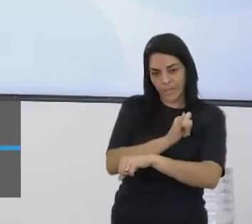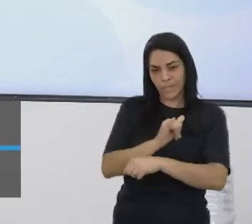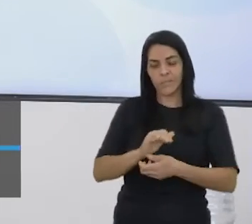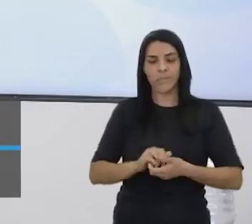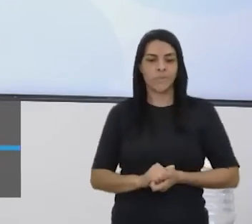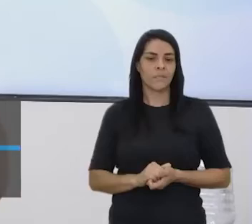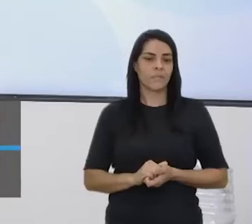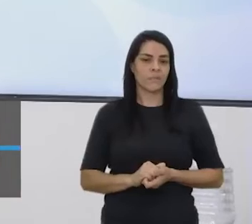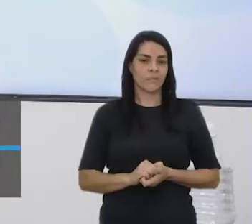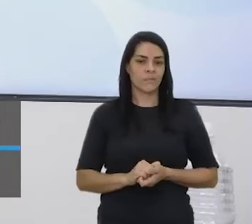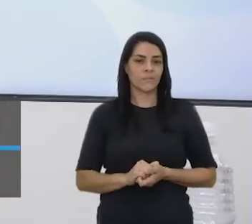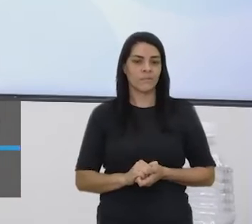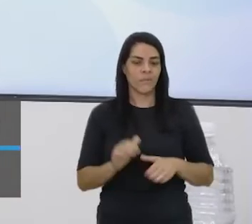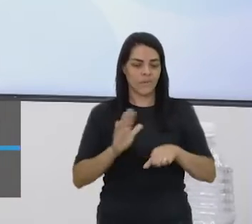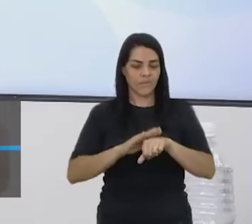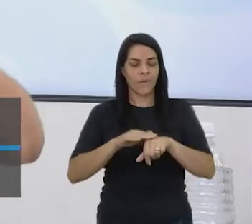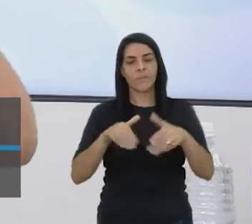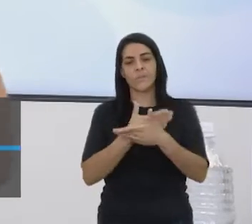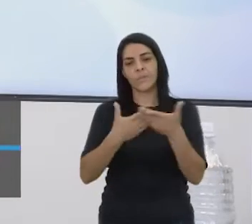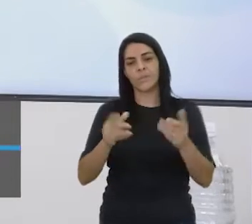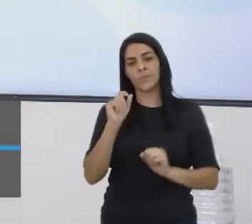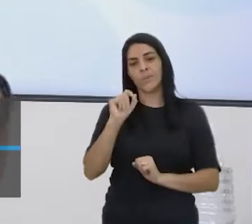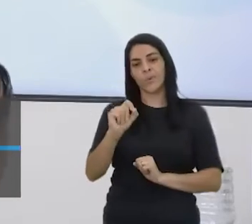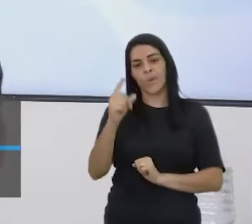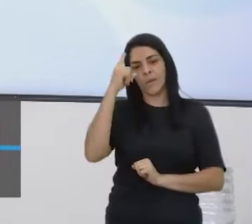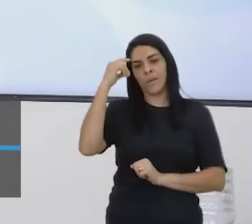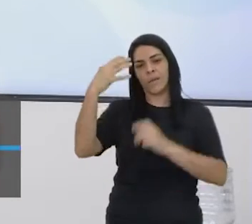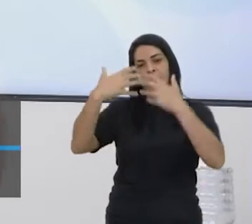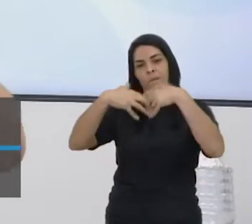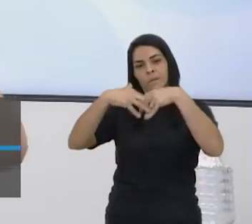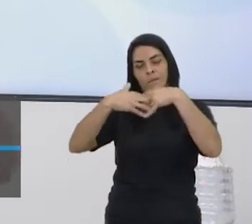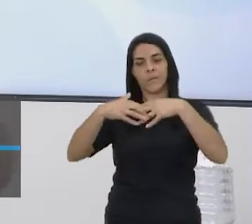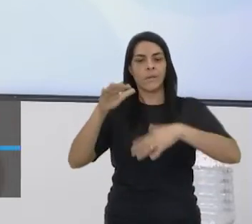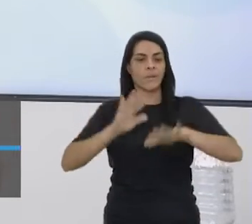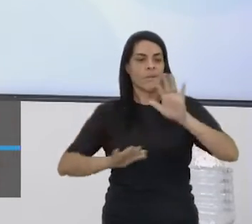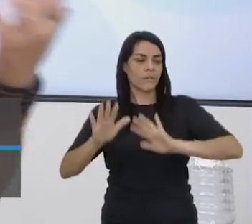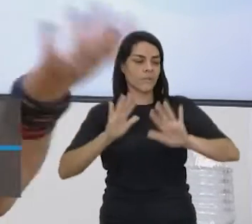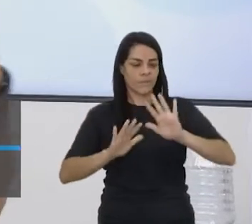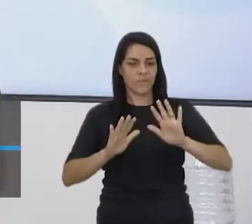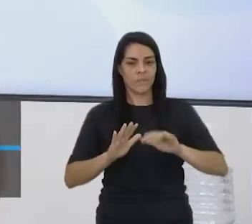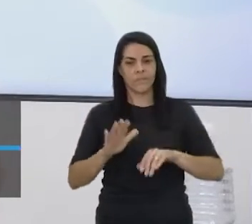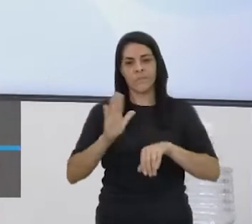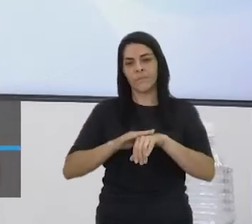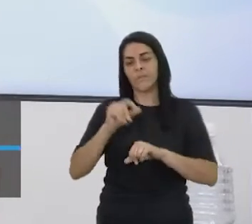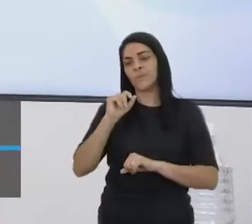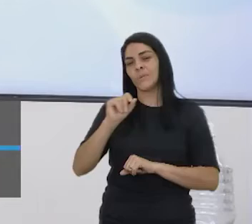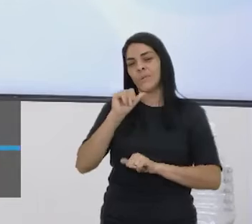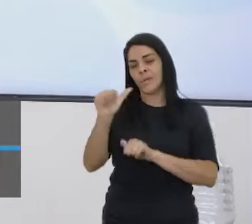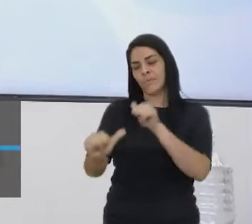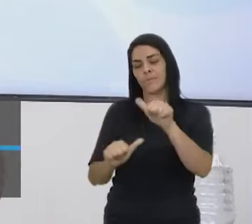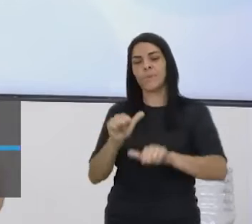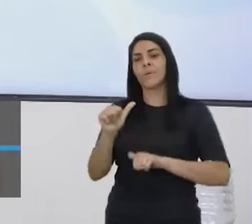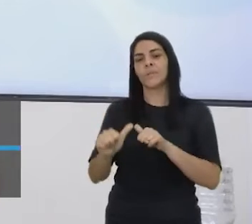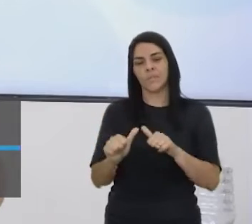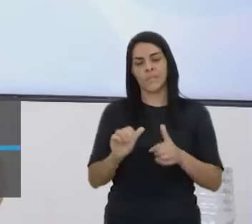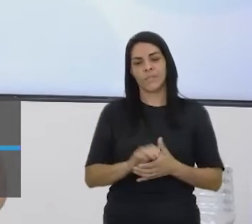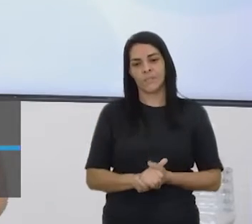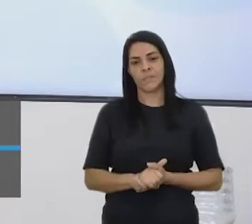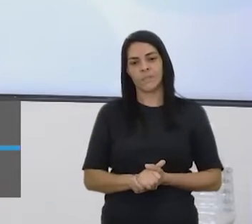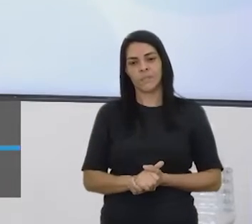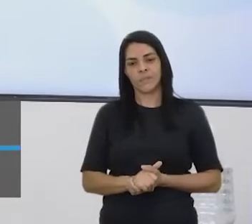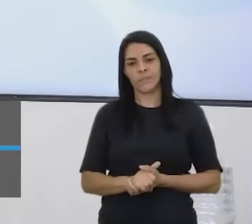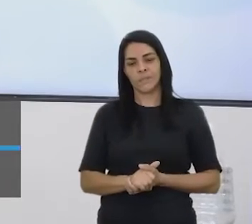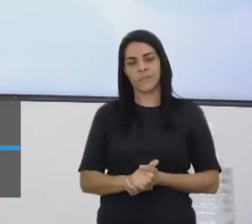vista também leva a gente a reflexão e isso muitas vezes vai causar mudanças né em quem a gente é